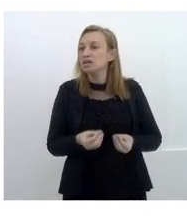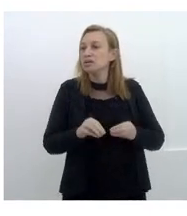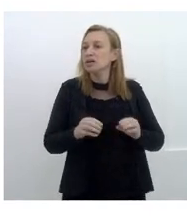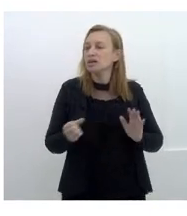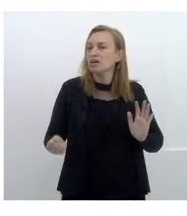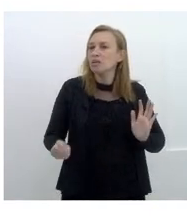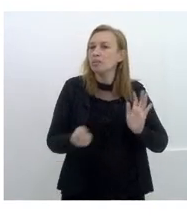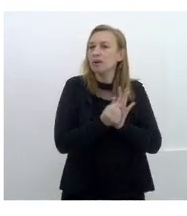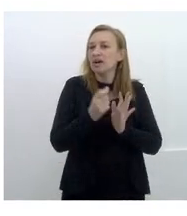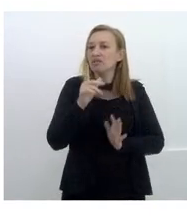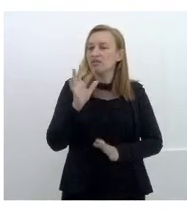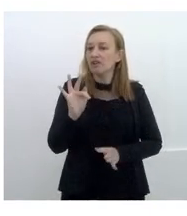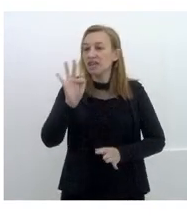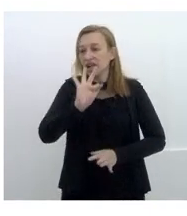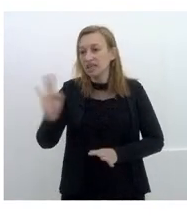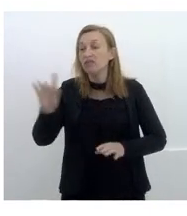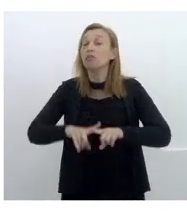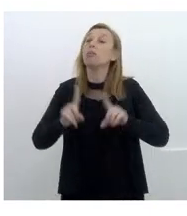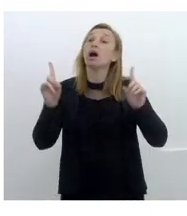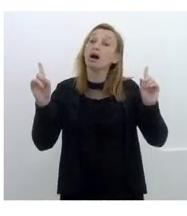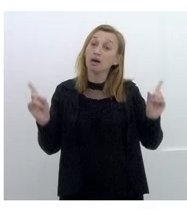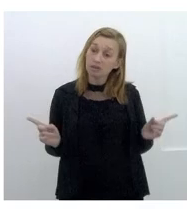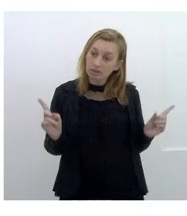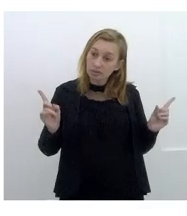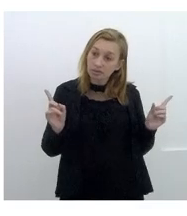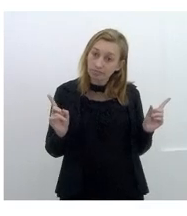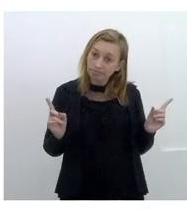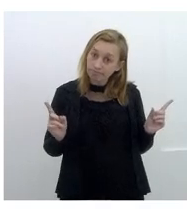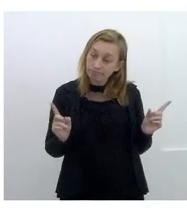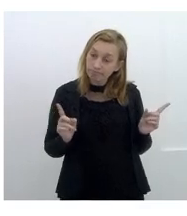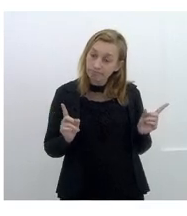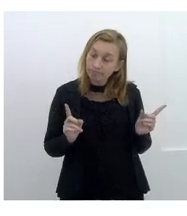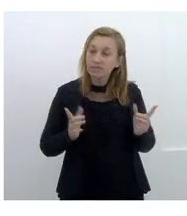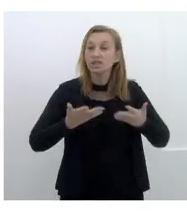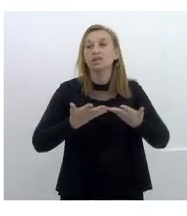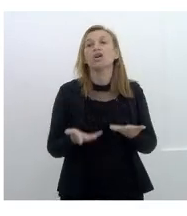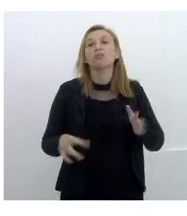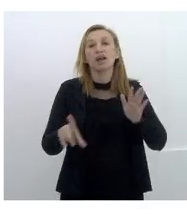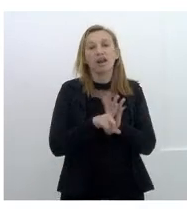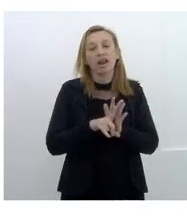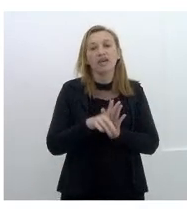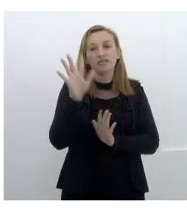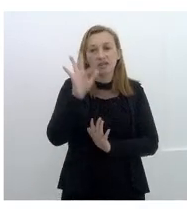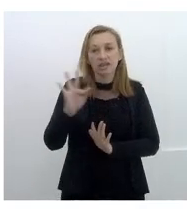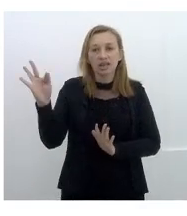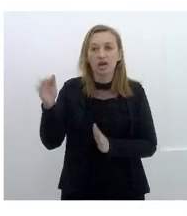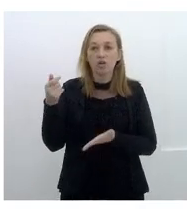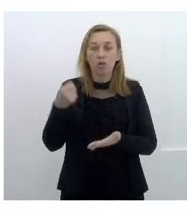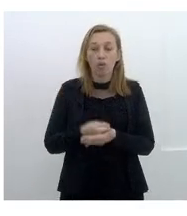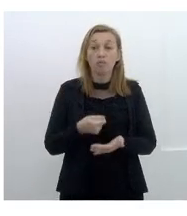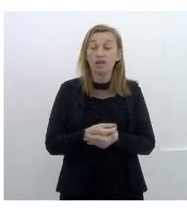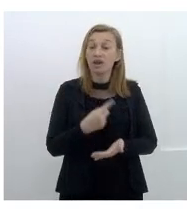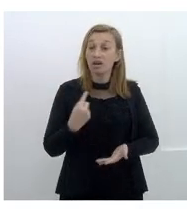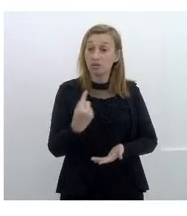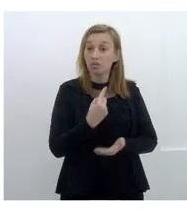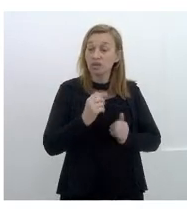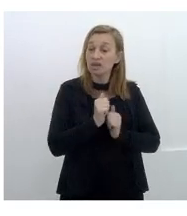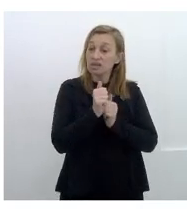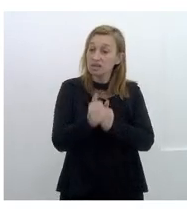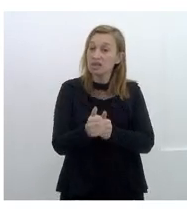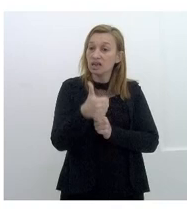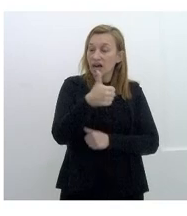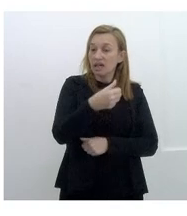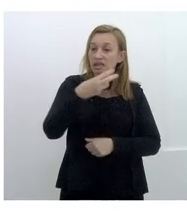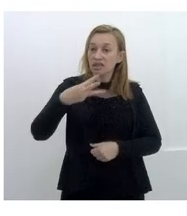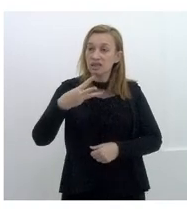pacto federativo mas é como a lei federal A briga a seguir a